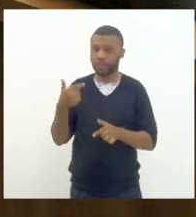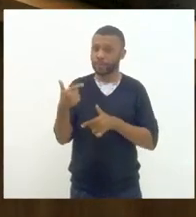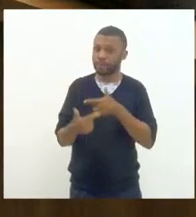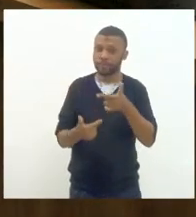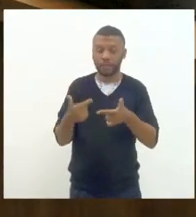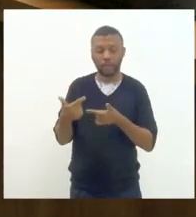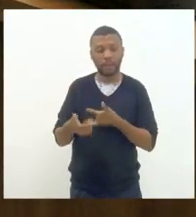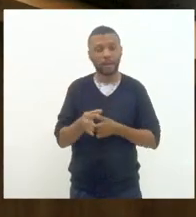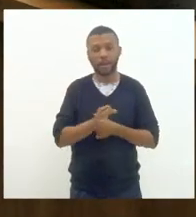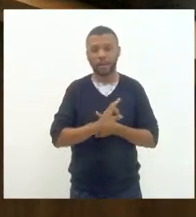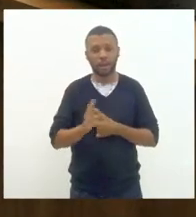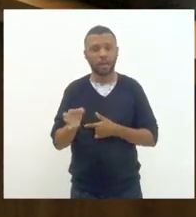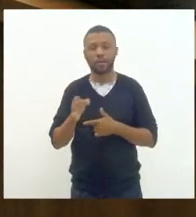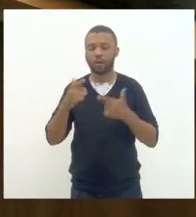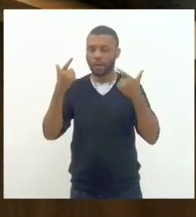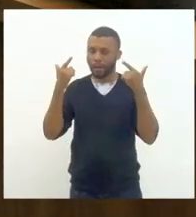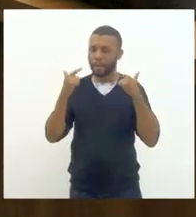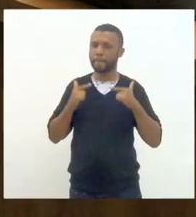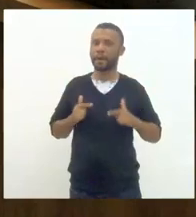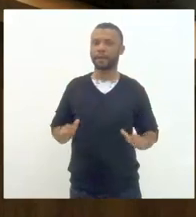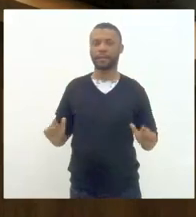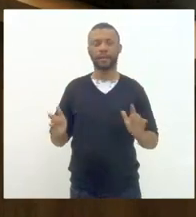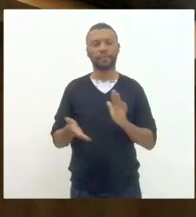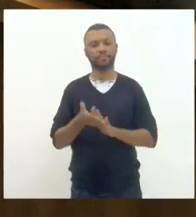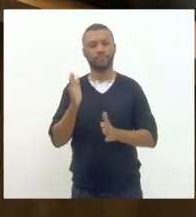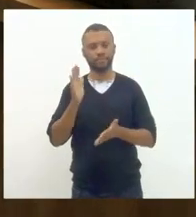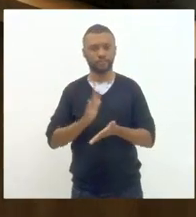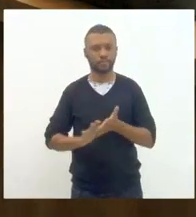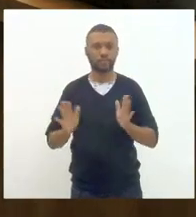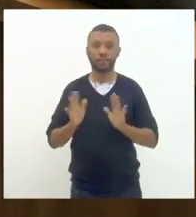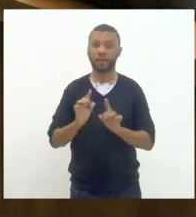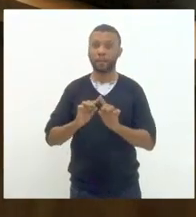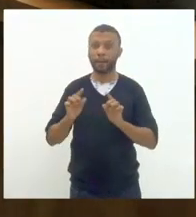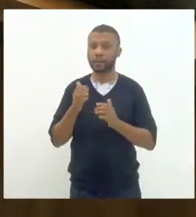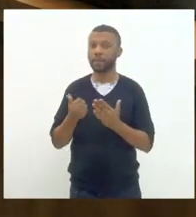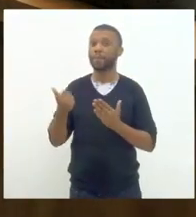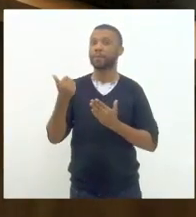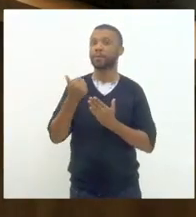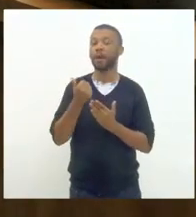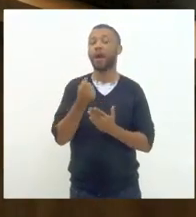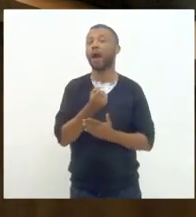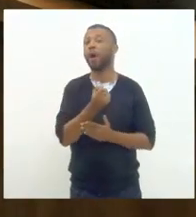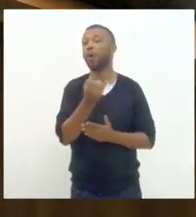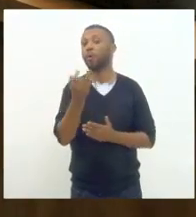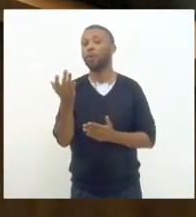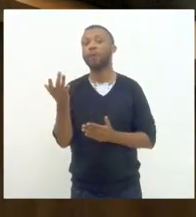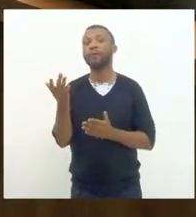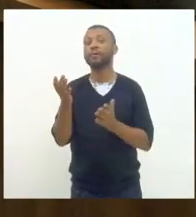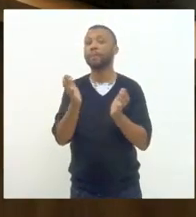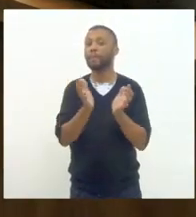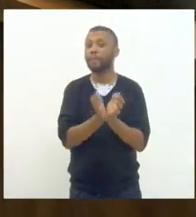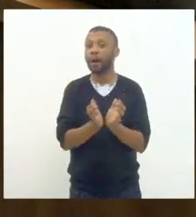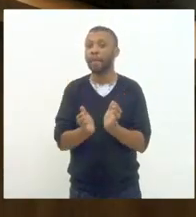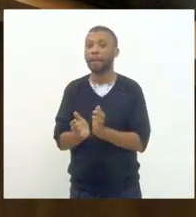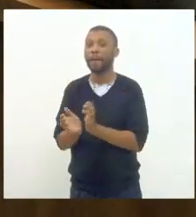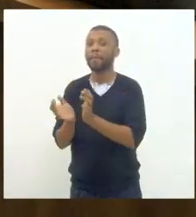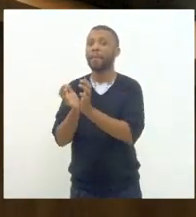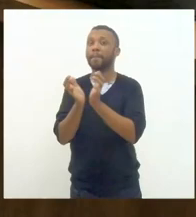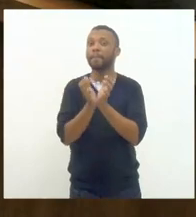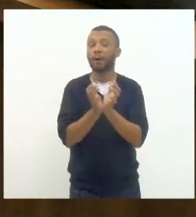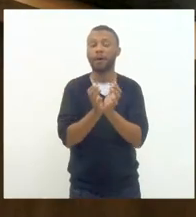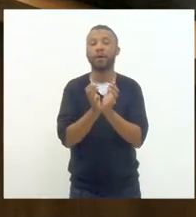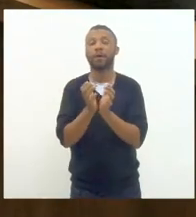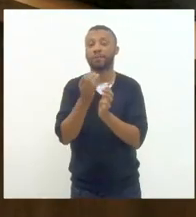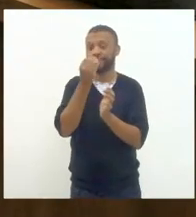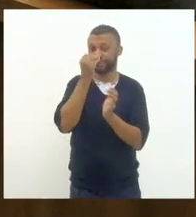trabalha com a imparcialidade, mas que privilegia algumas categorias em detrimento de